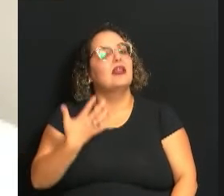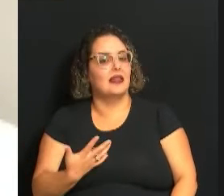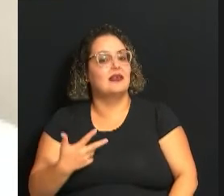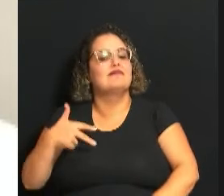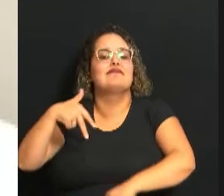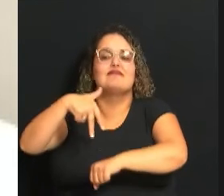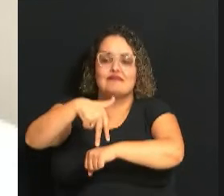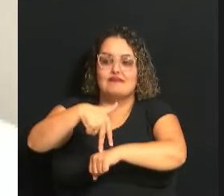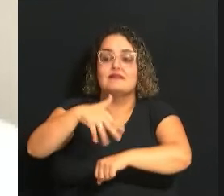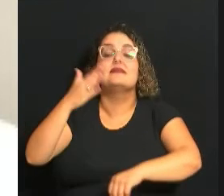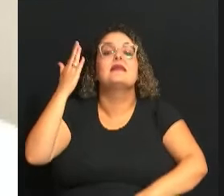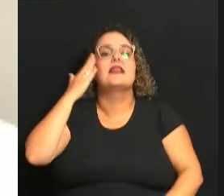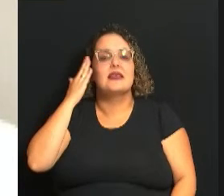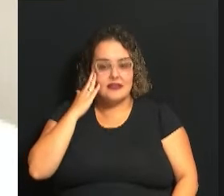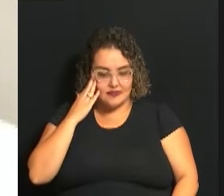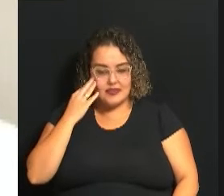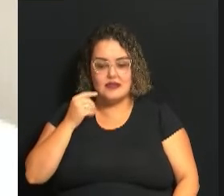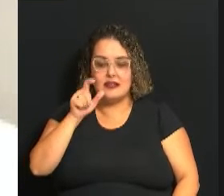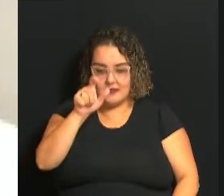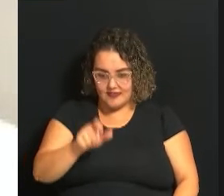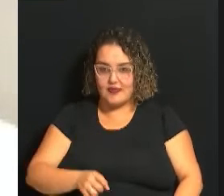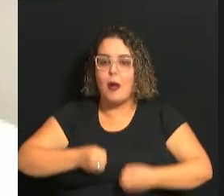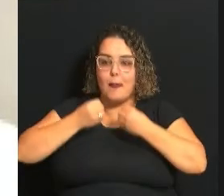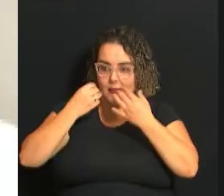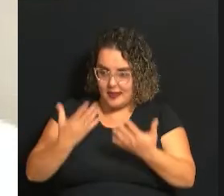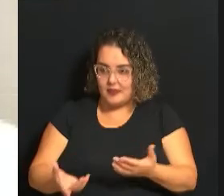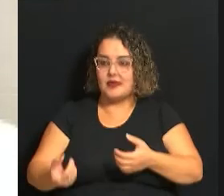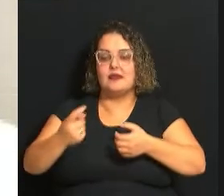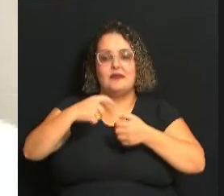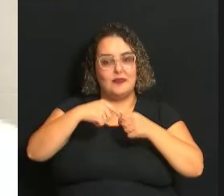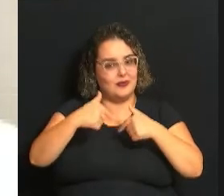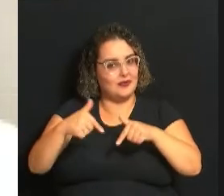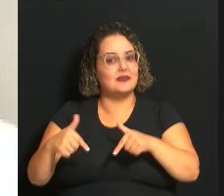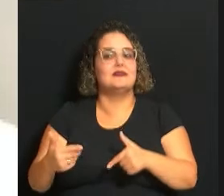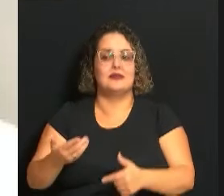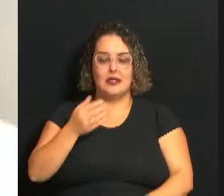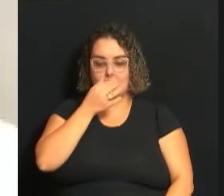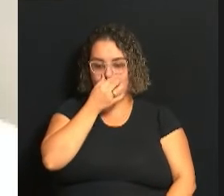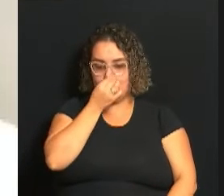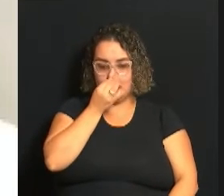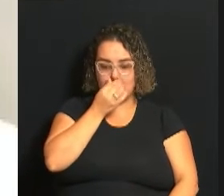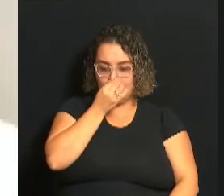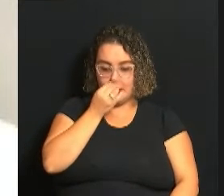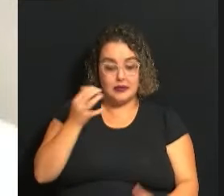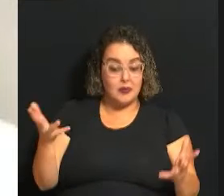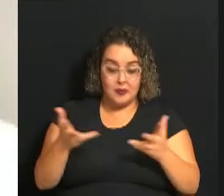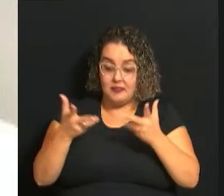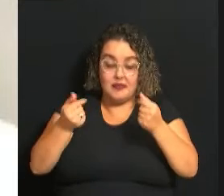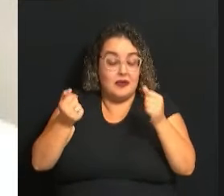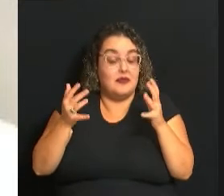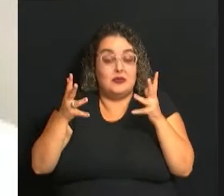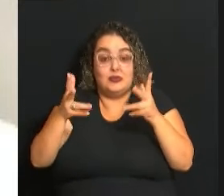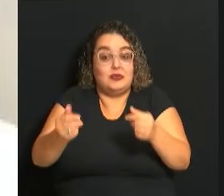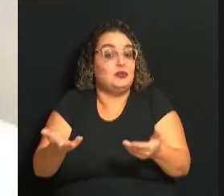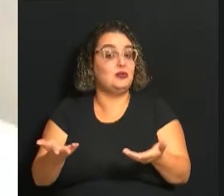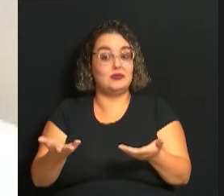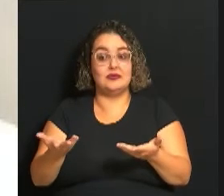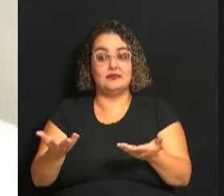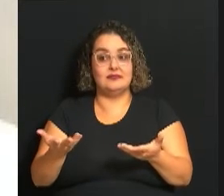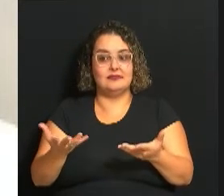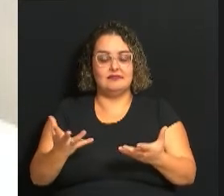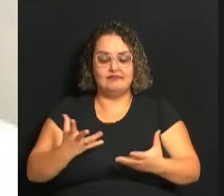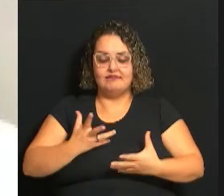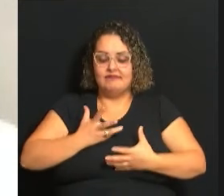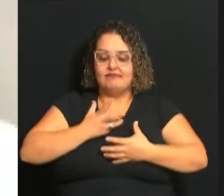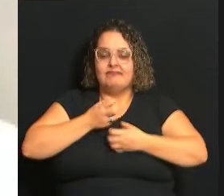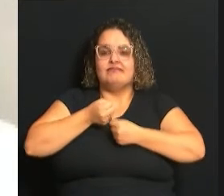eles sabiam que eu ficaria bem para eu retomar os meus trabalhos com eles. Então foi tão maravilhoso tudo isso que me dava força. Naqueles dias